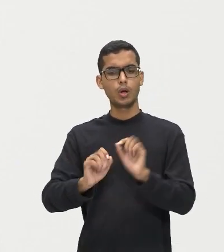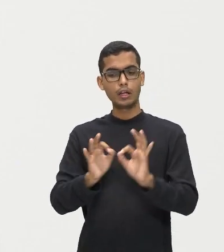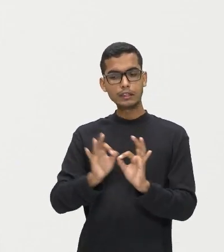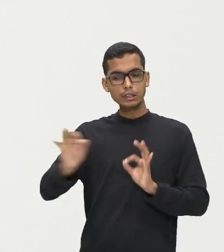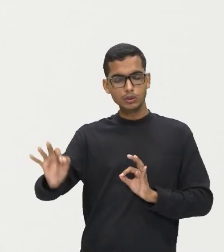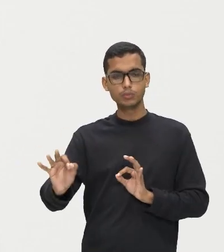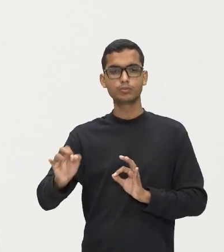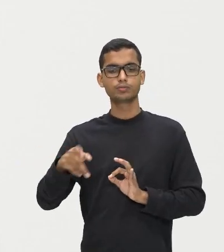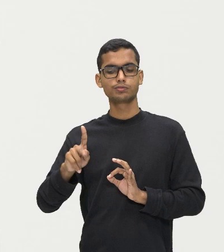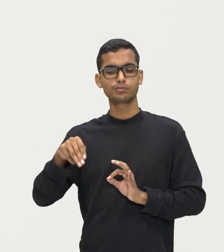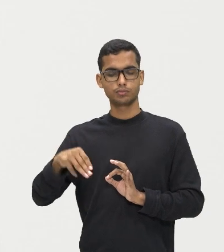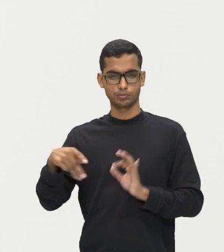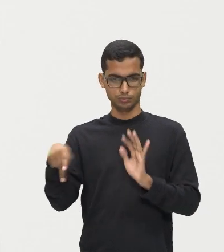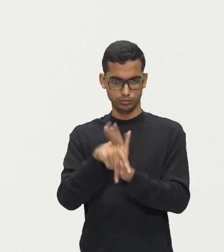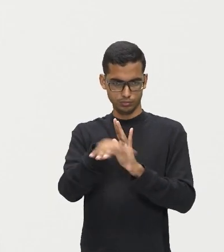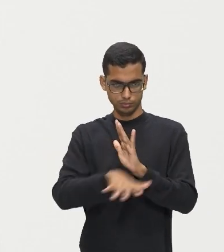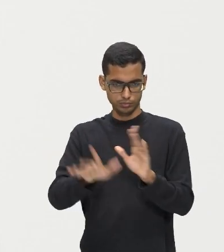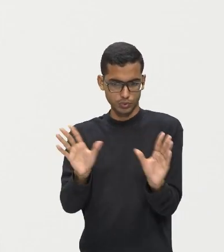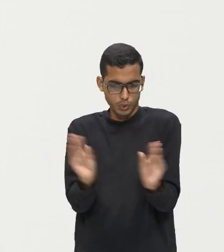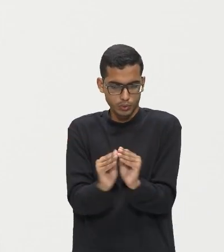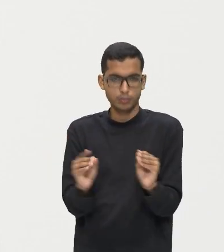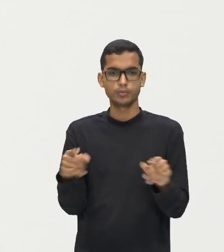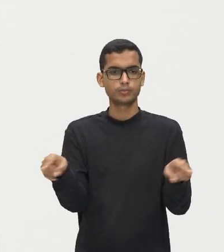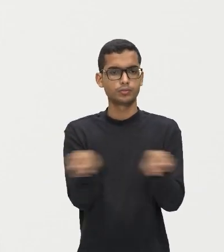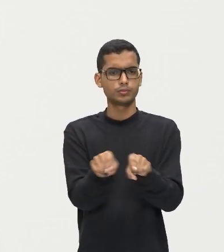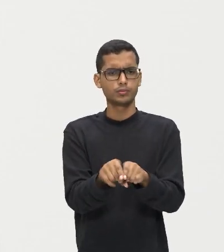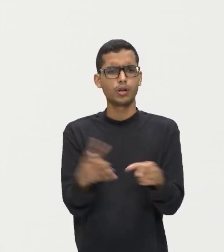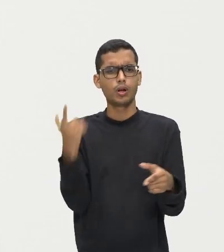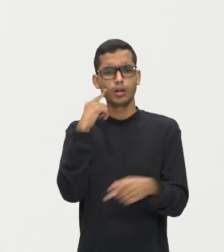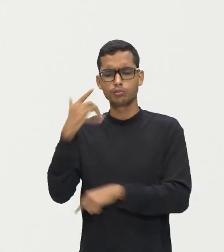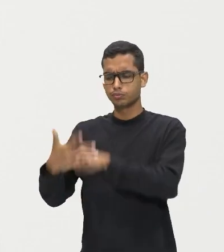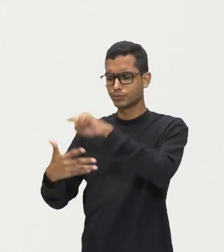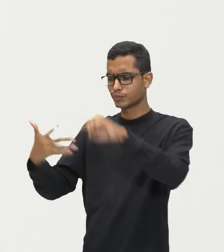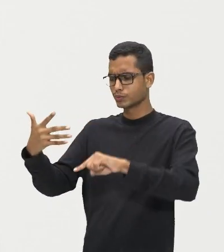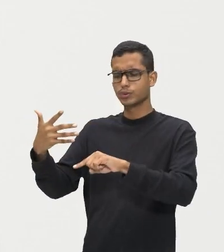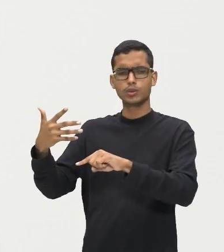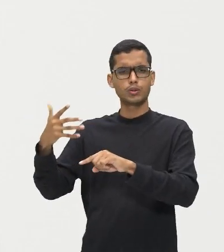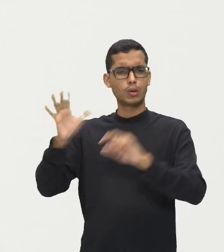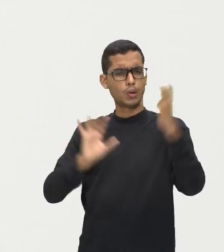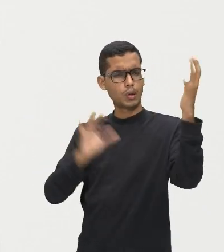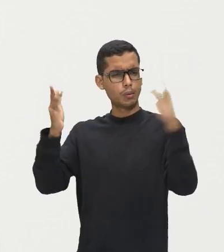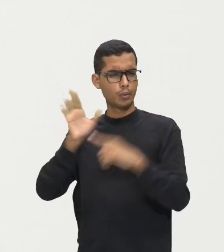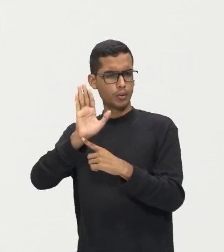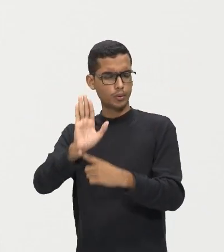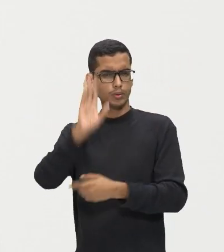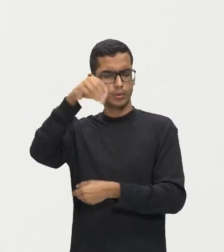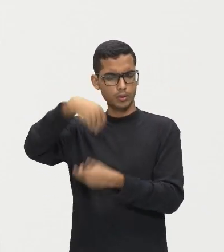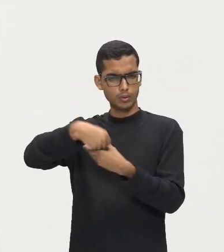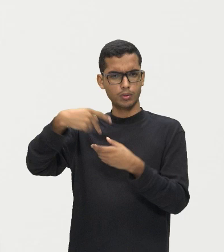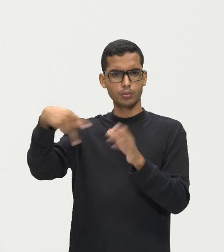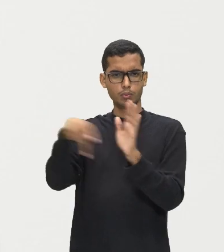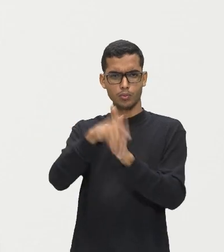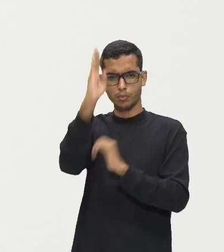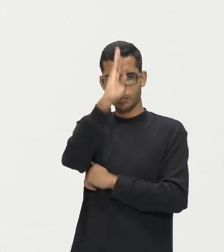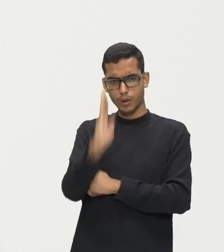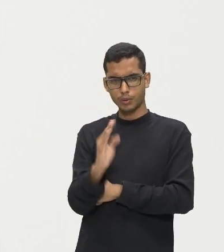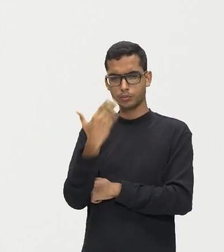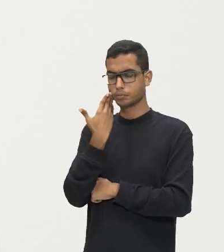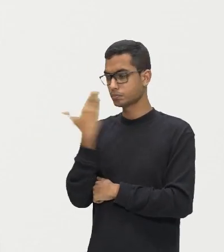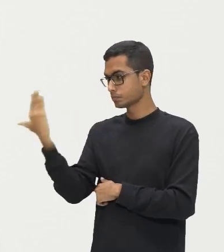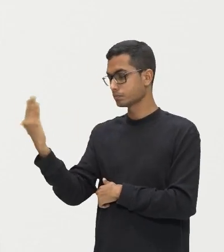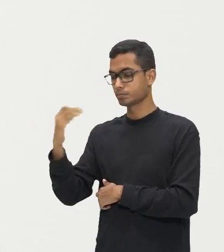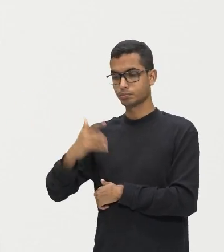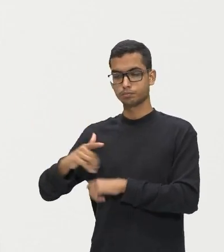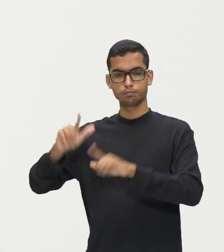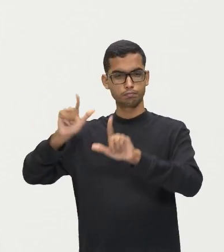climas presentes dentro do território do Brasil? Aonde é que eles estão? Na legenda. Então, nós vamos